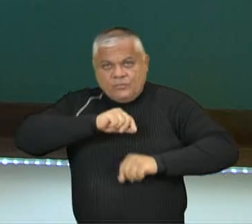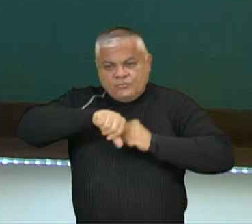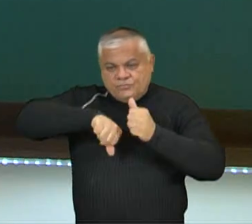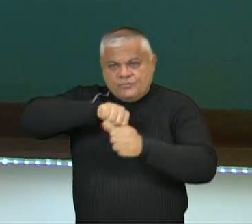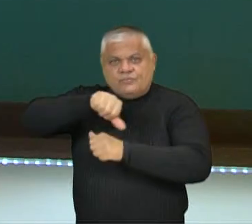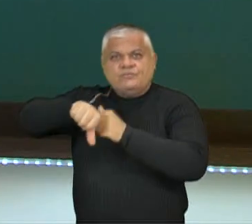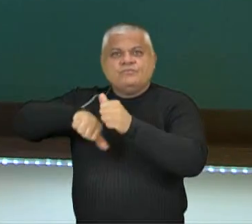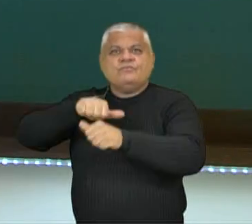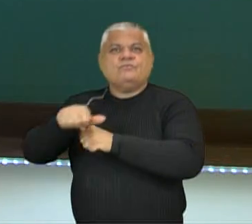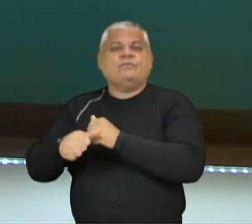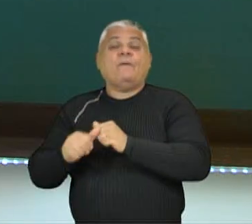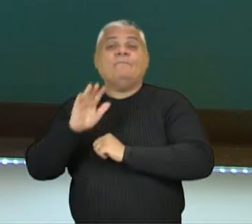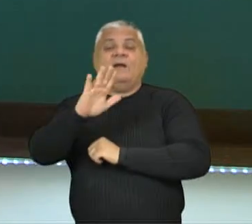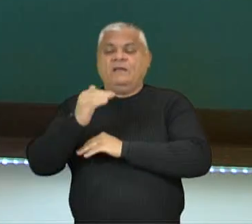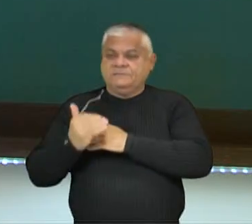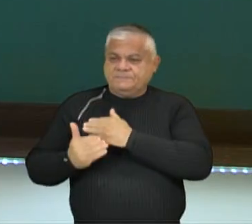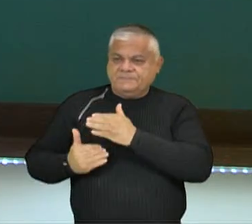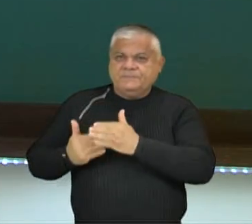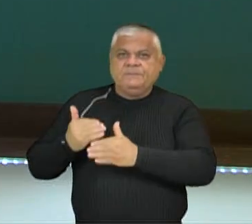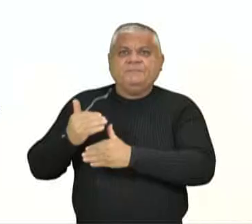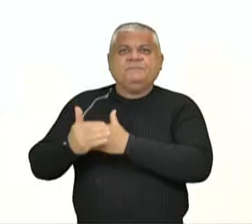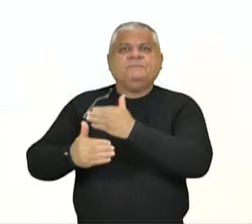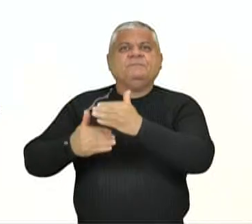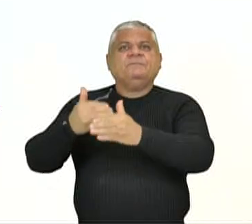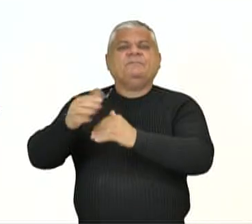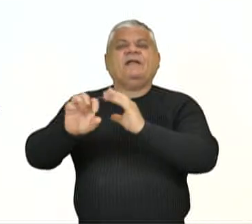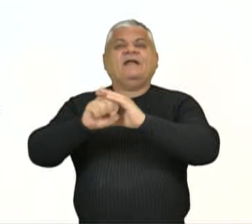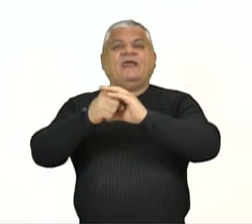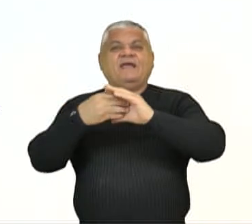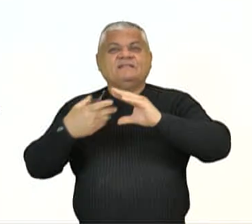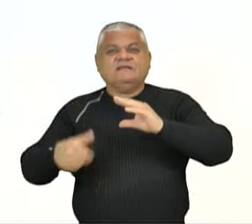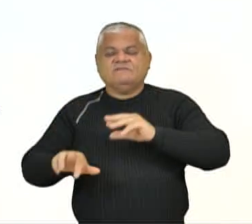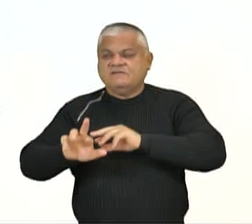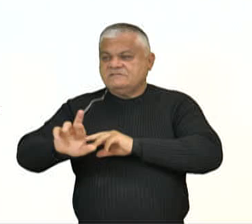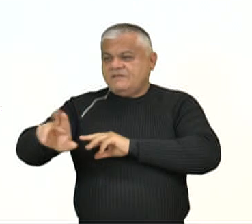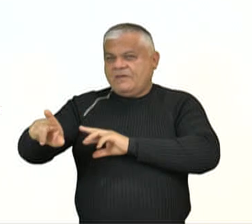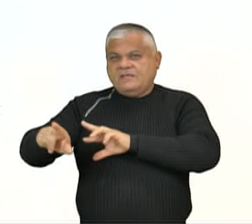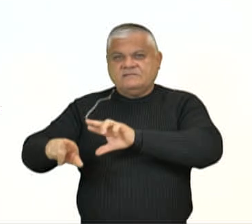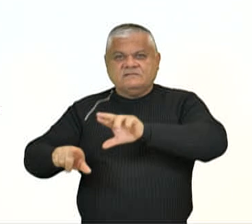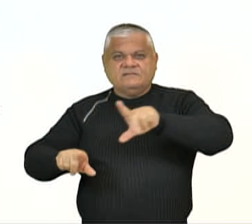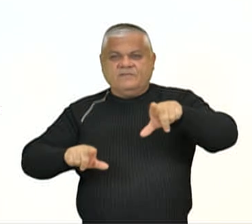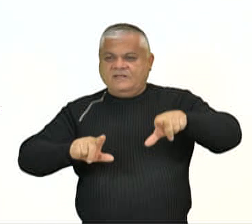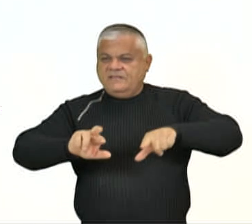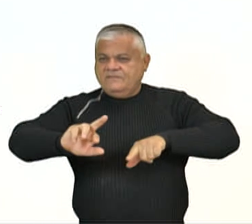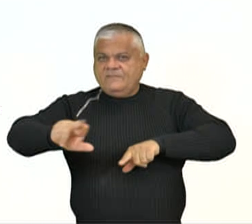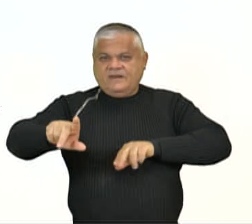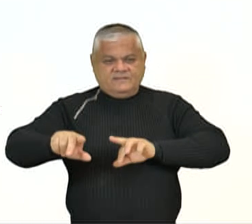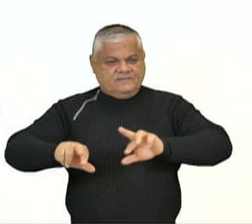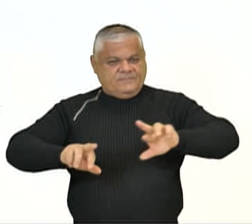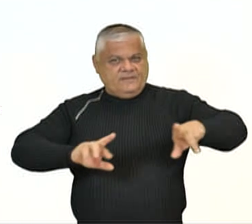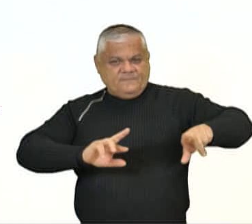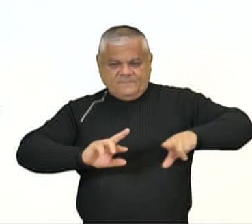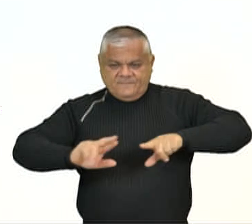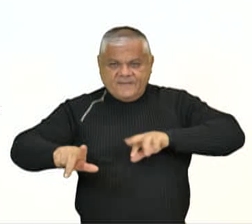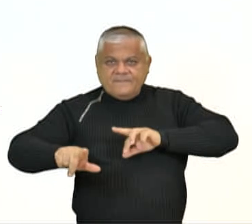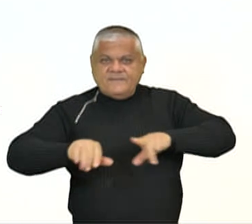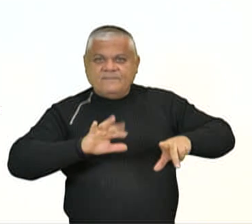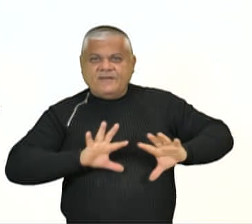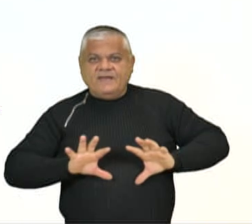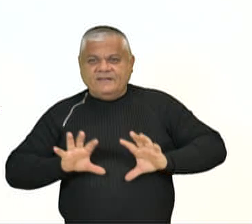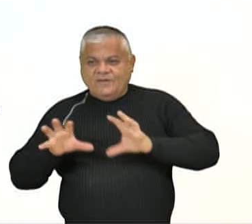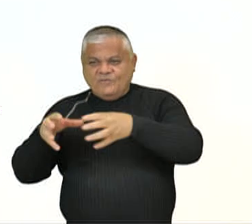o passar do desenvolvimento, as características vão se distinguindo e trazendo, né, informações ou